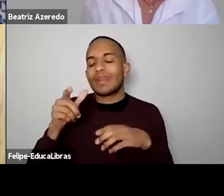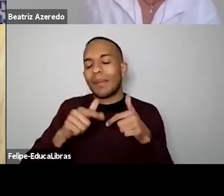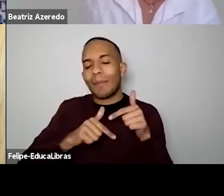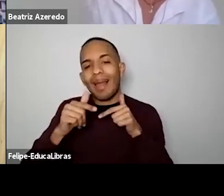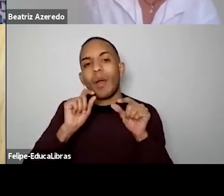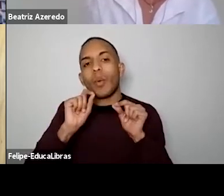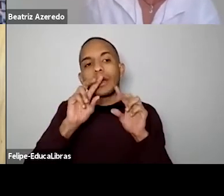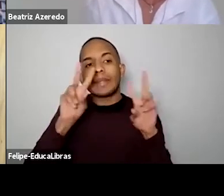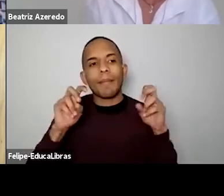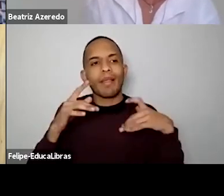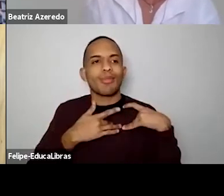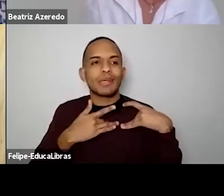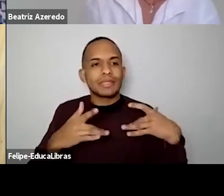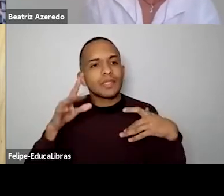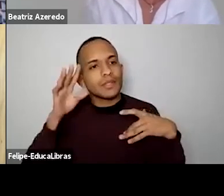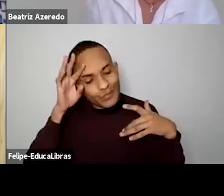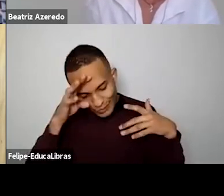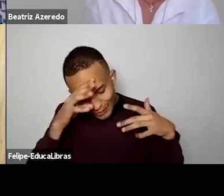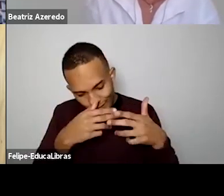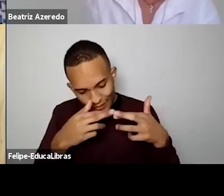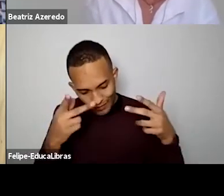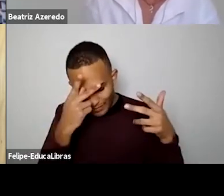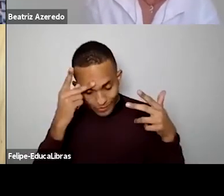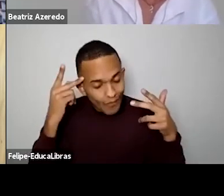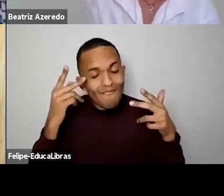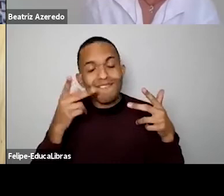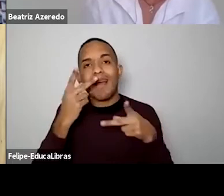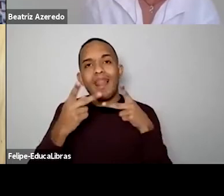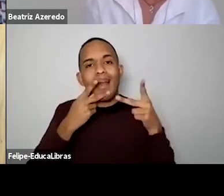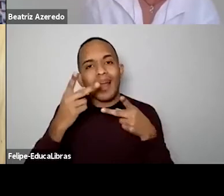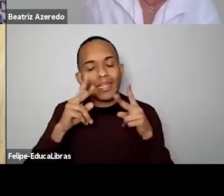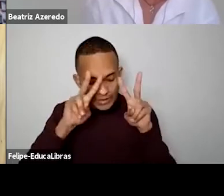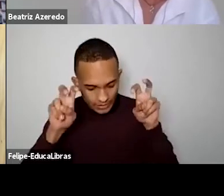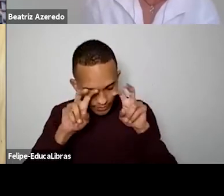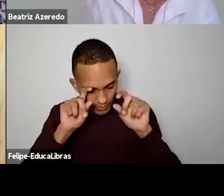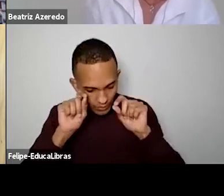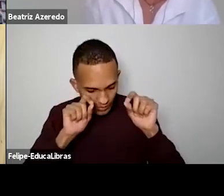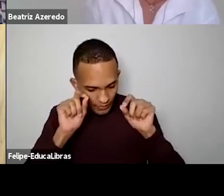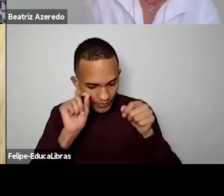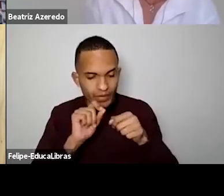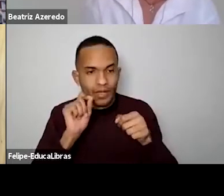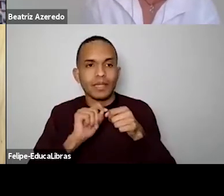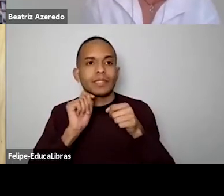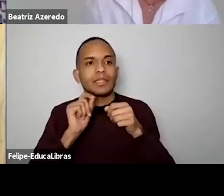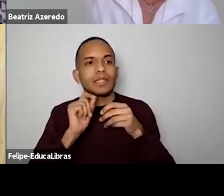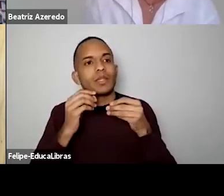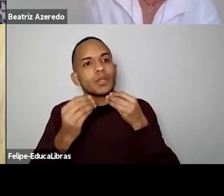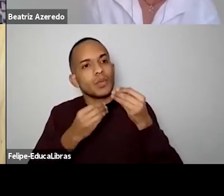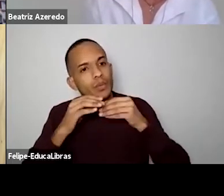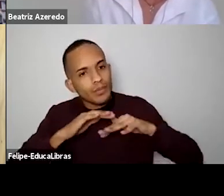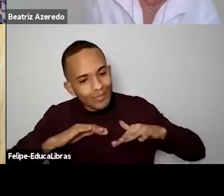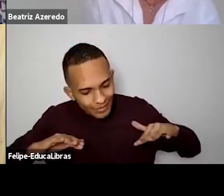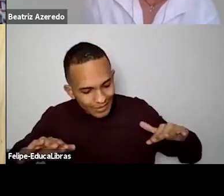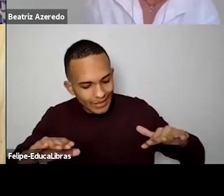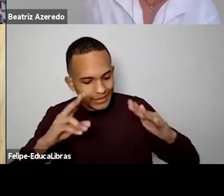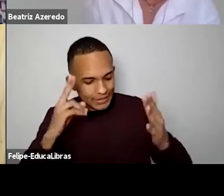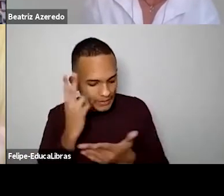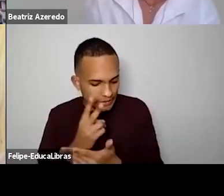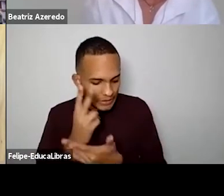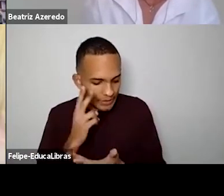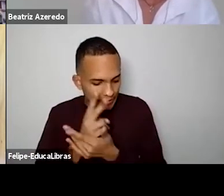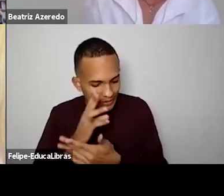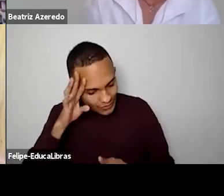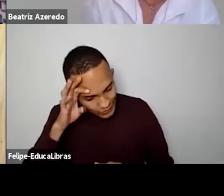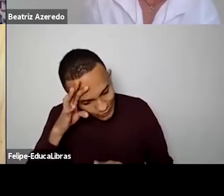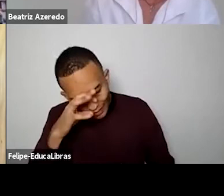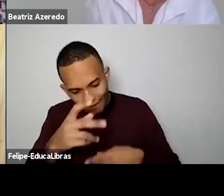gente vê essa dificuldade das pessoas, de fato, falarem sobre o que fazem. Eu posso dizer que eu também sempre tive essa dificuldade, vou ficar falando o